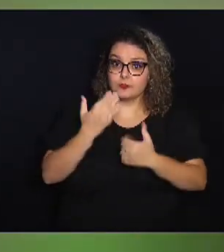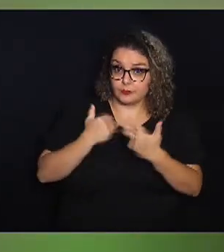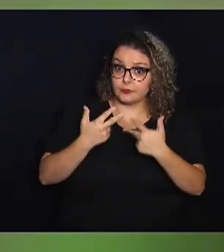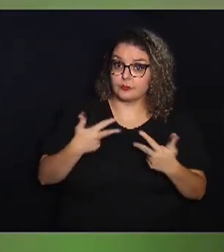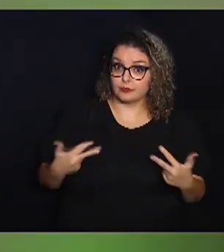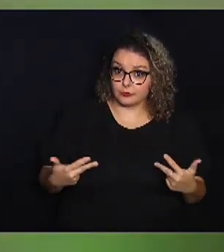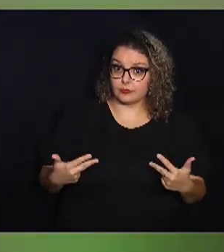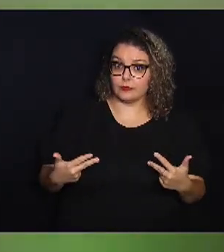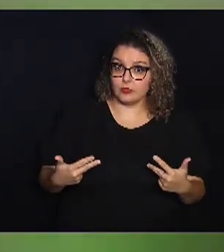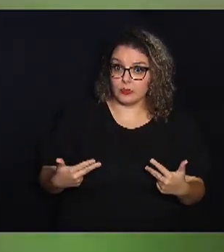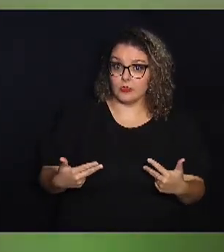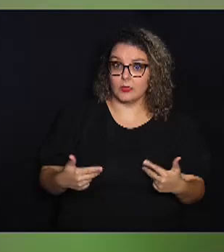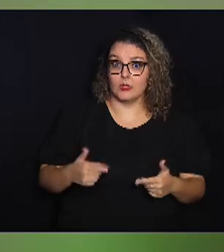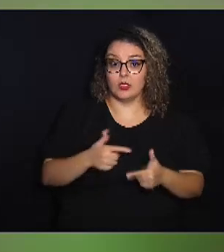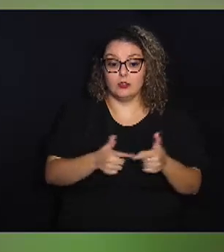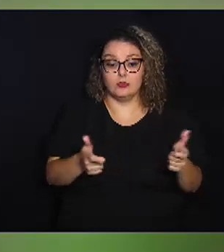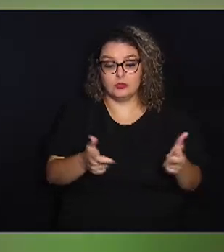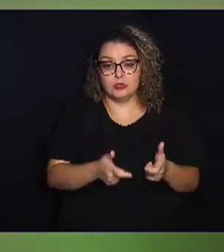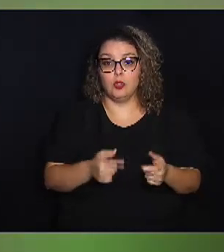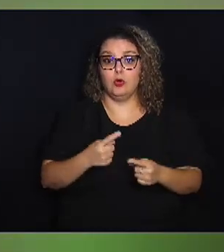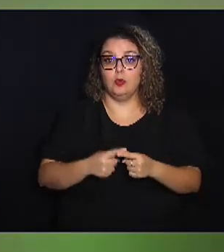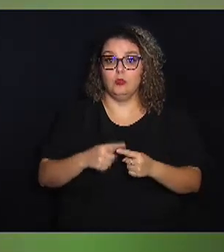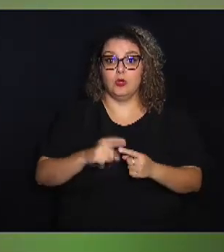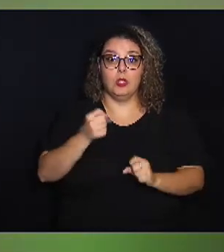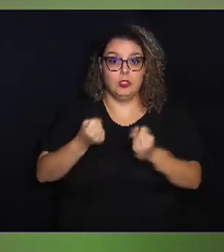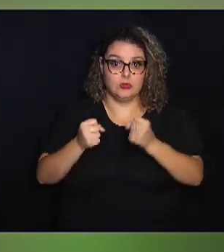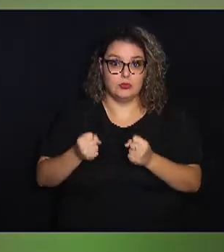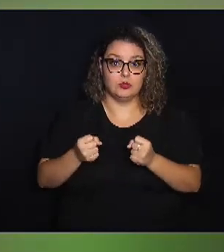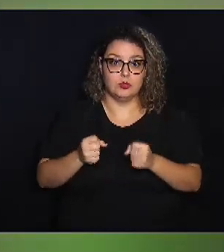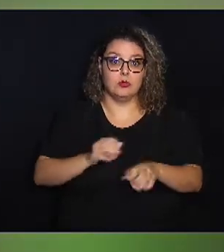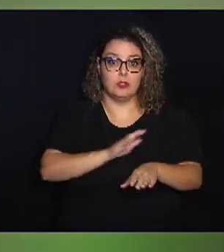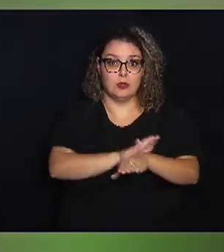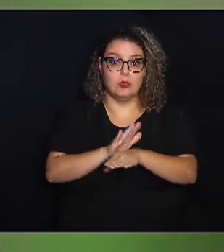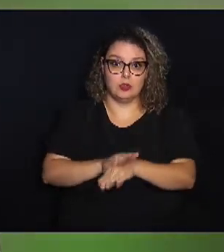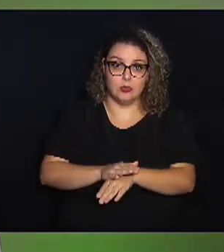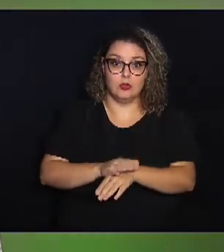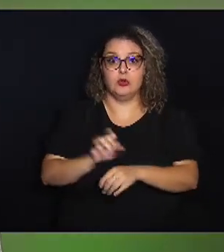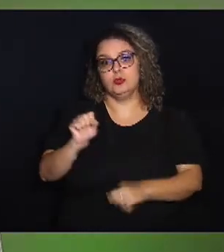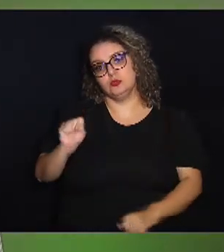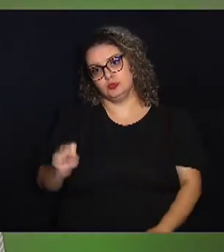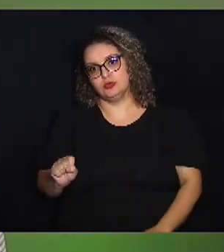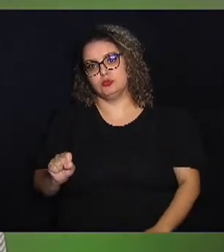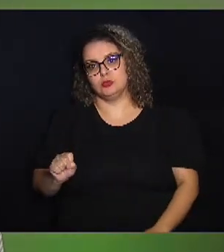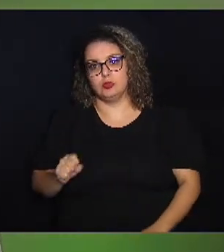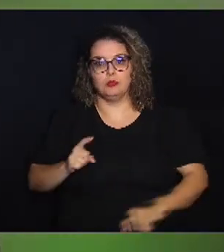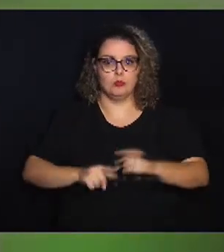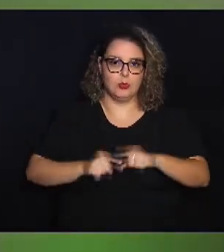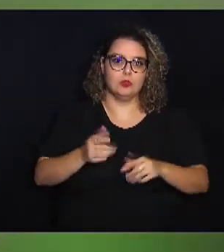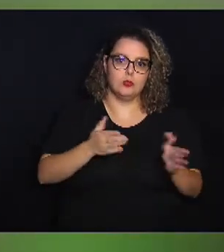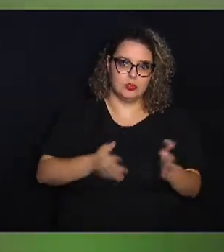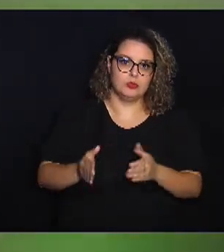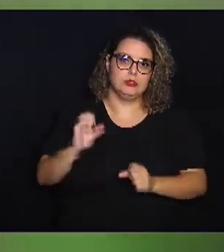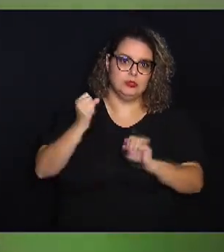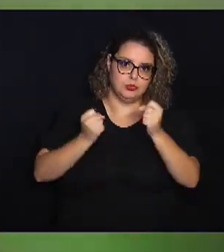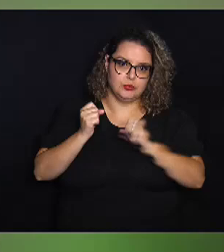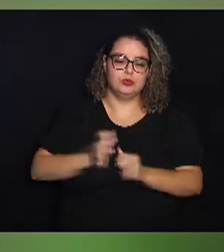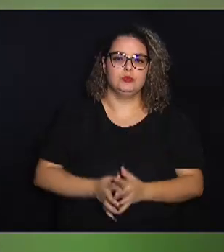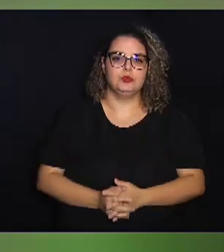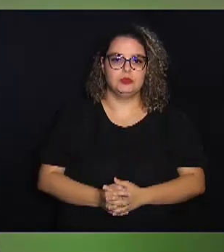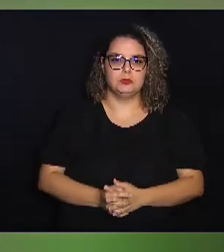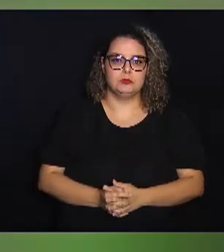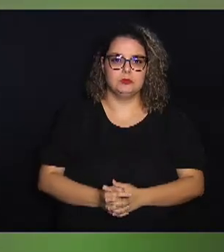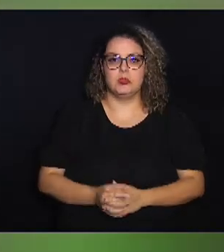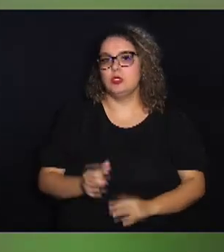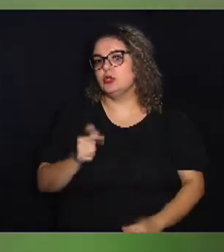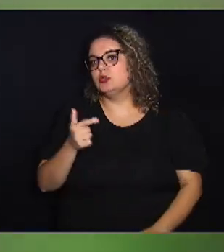é desmistificada porque é a indústria que vai suprir agora o Sul com produtos da indústria, né? Então, assim, não